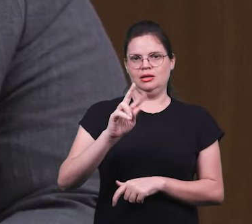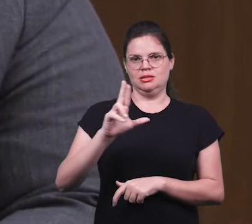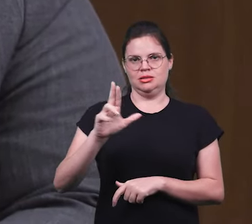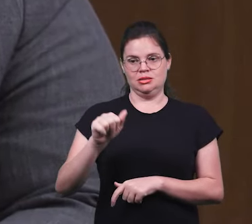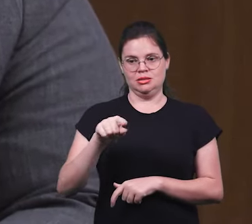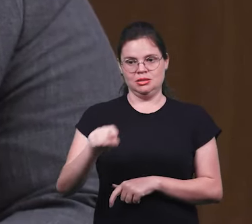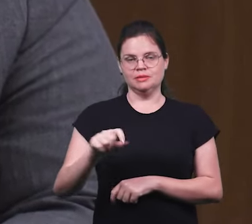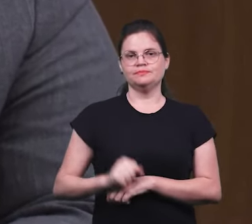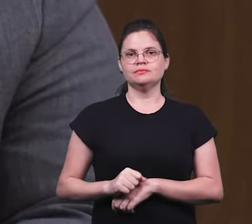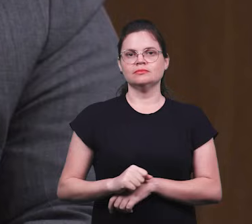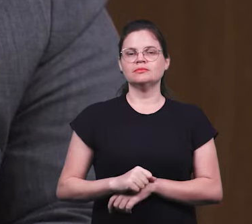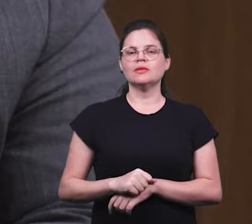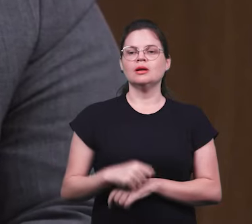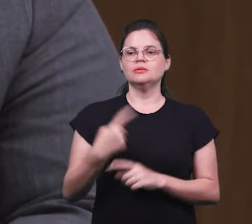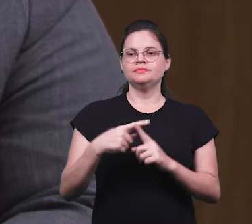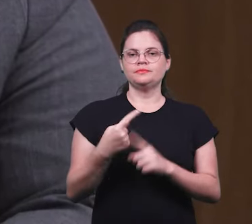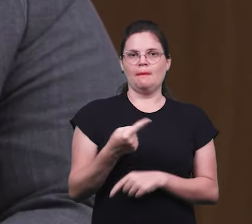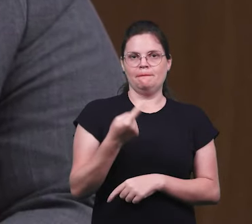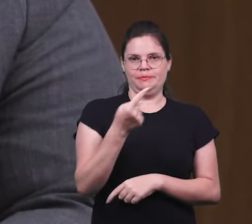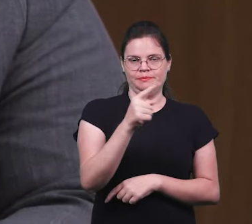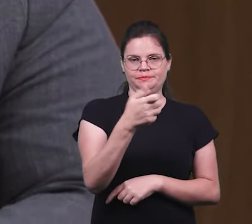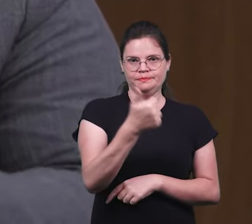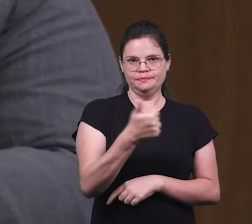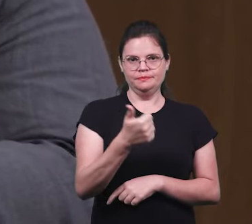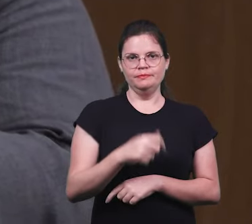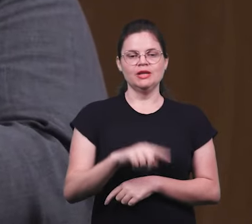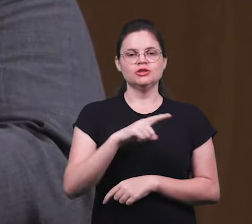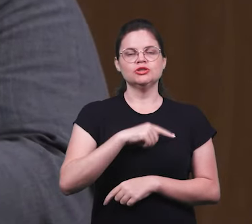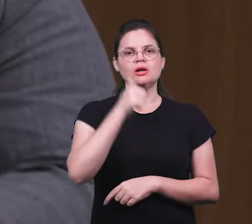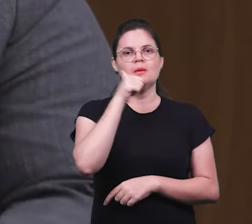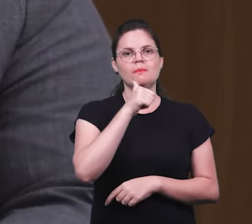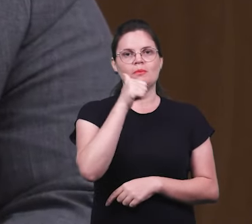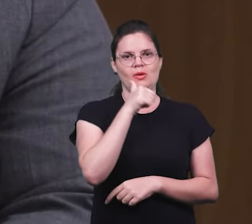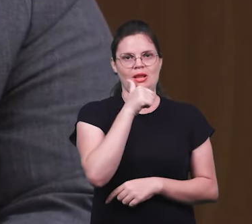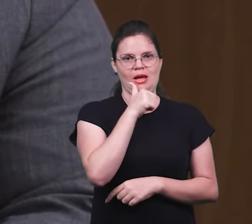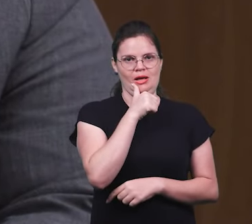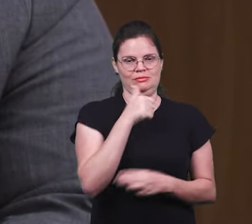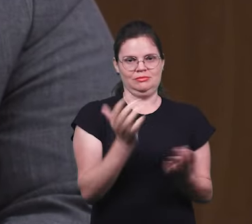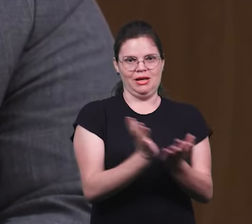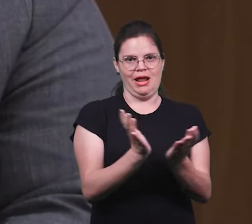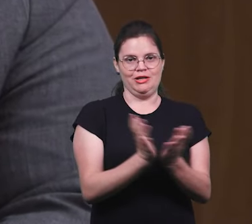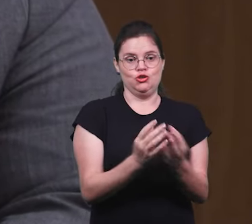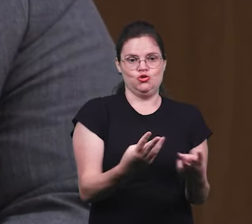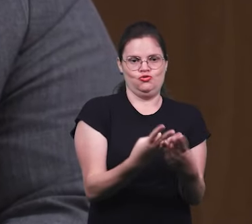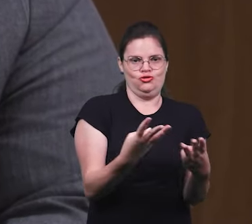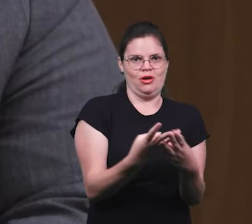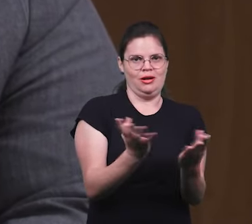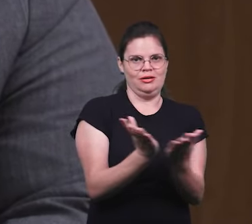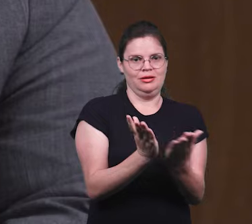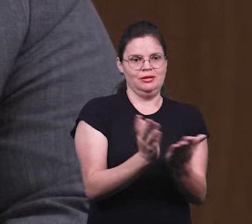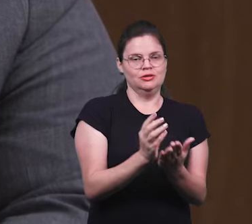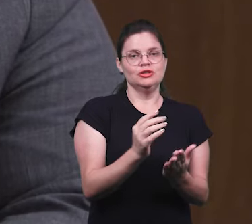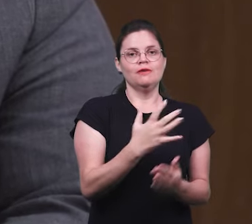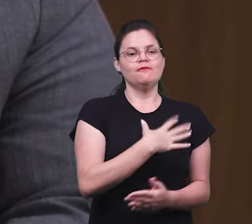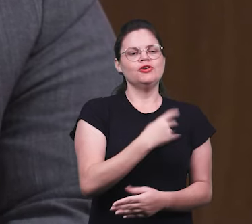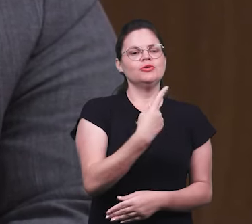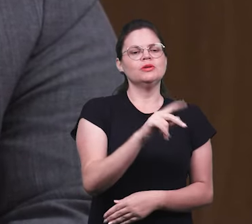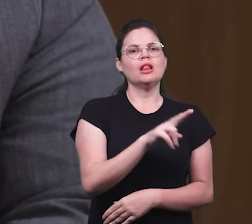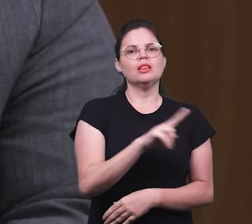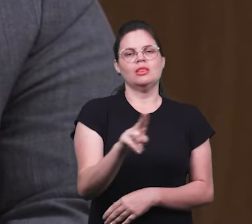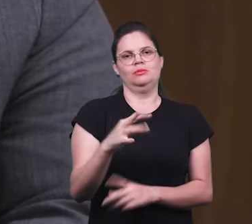havia sido apedrejado na primeira viagem, ali havia uma judia crente e ela tinha um filho chamado Timóteo.